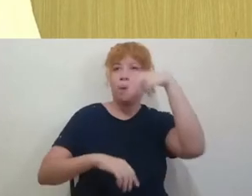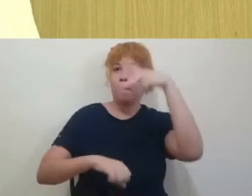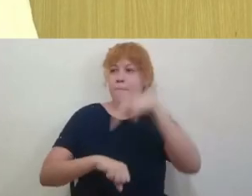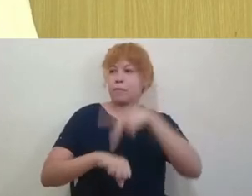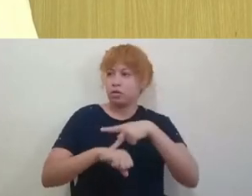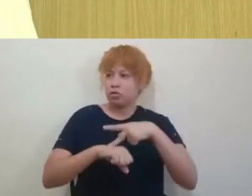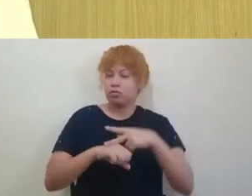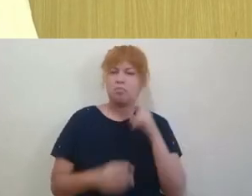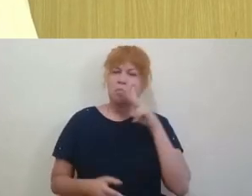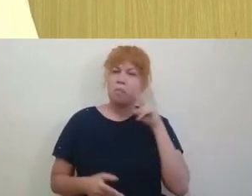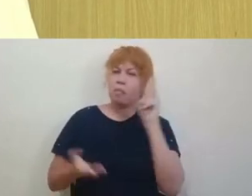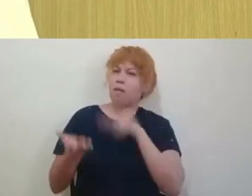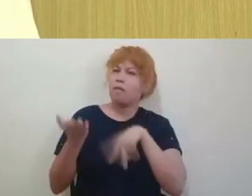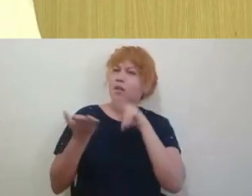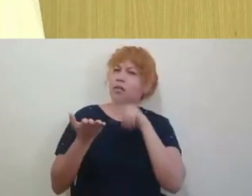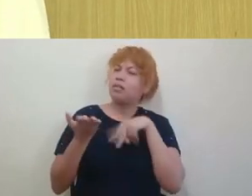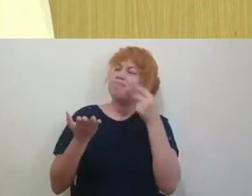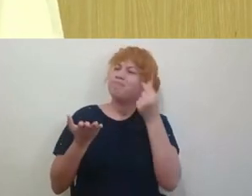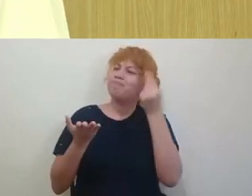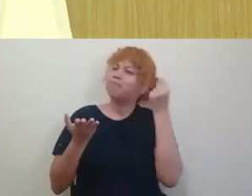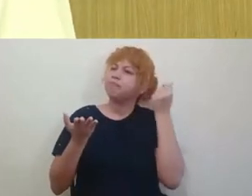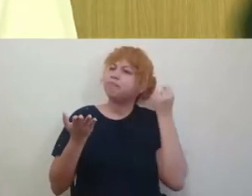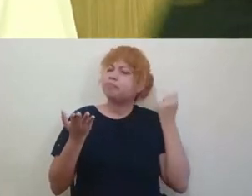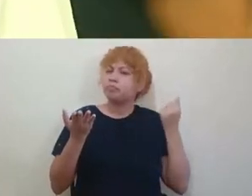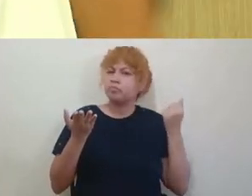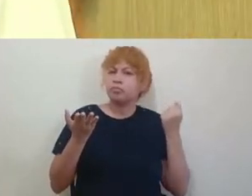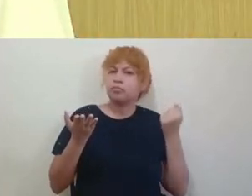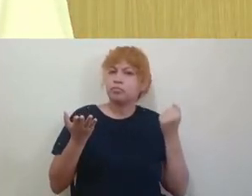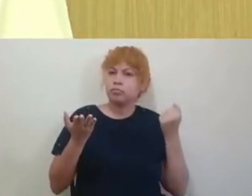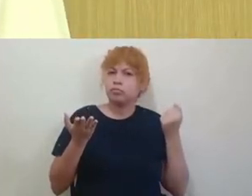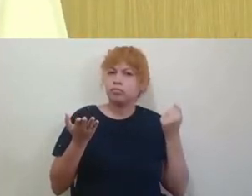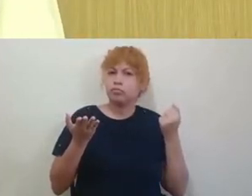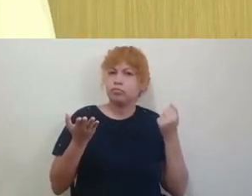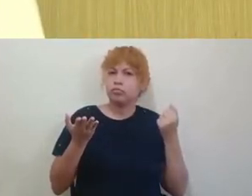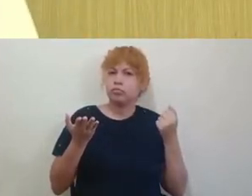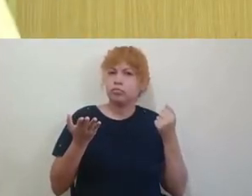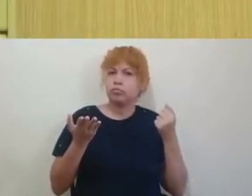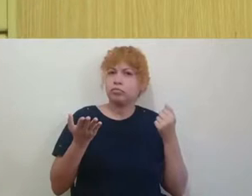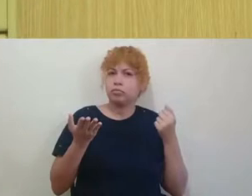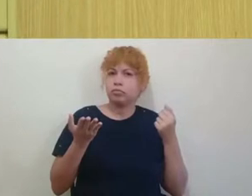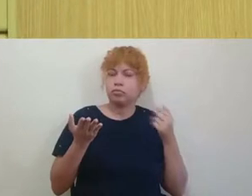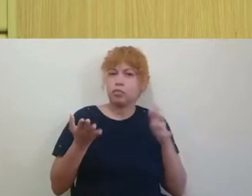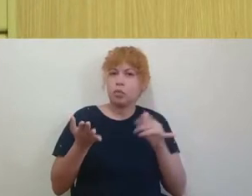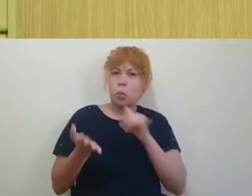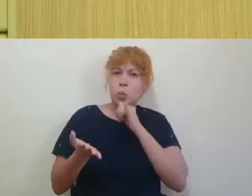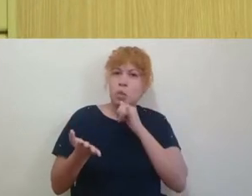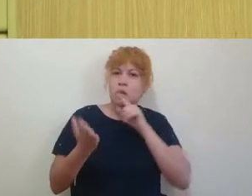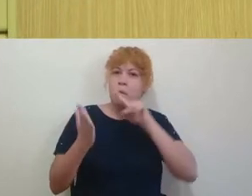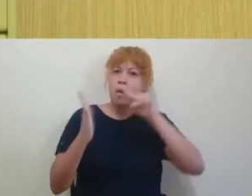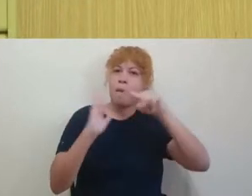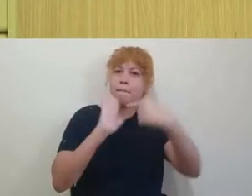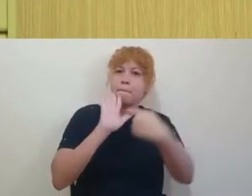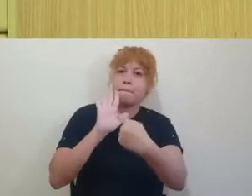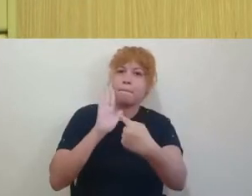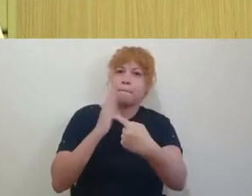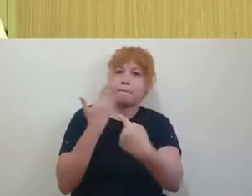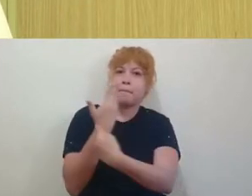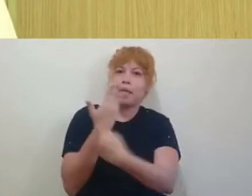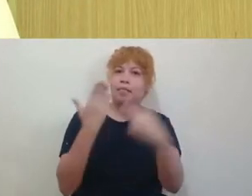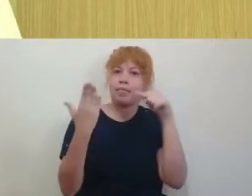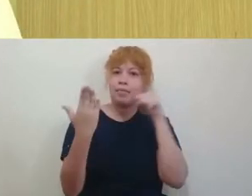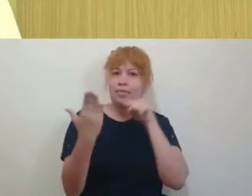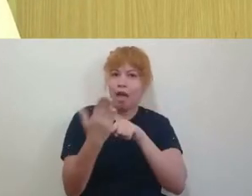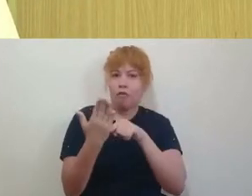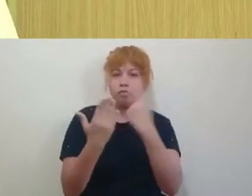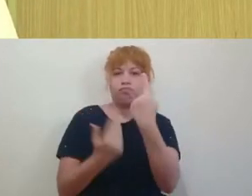que existe no mundo. Os mais ricos, que seriam esses grandes montes, e os buracos, que seriam as pessoas